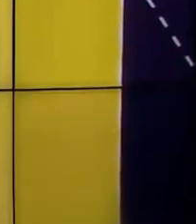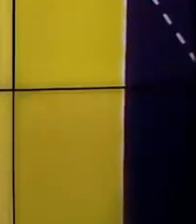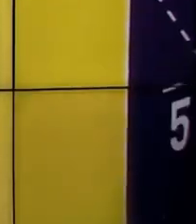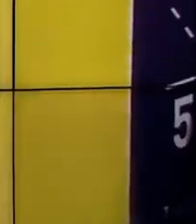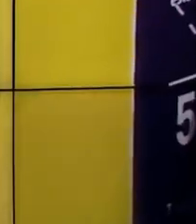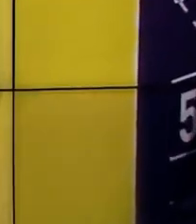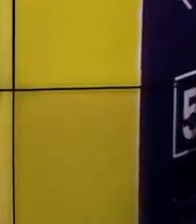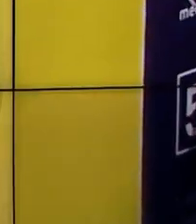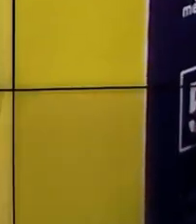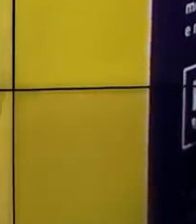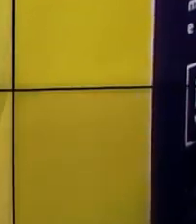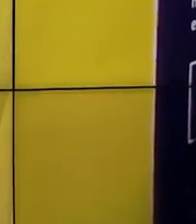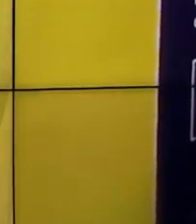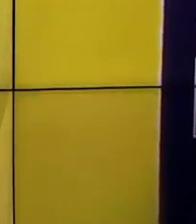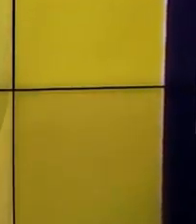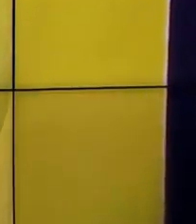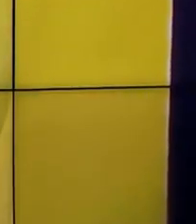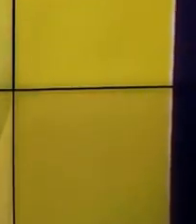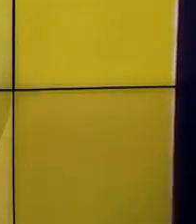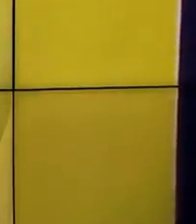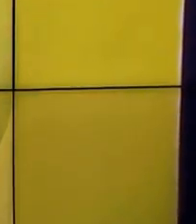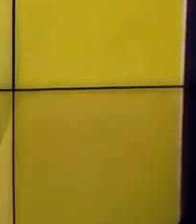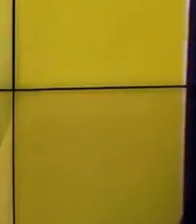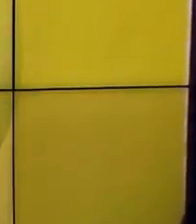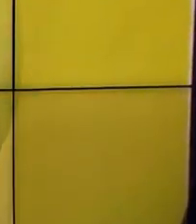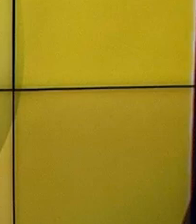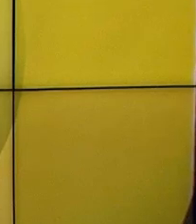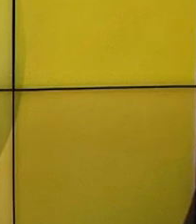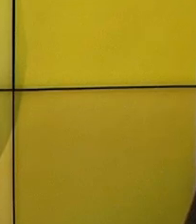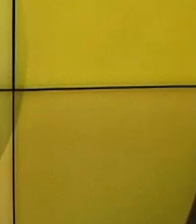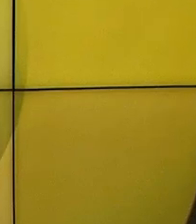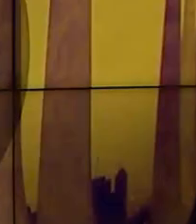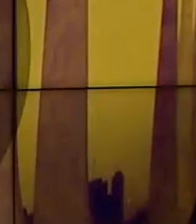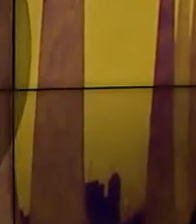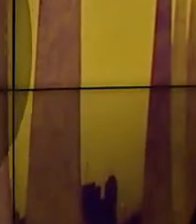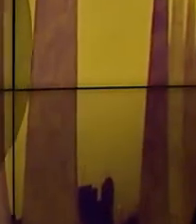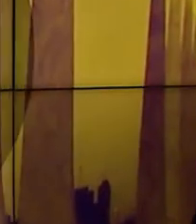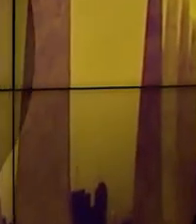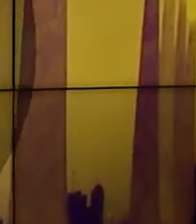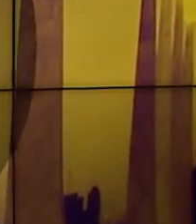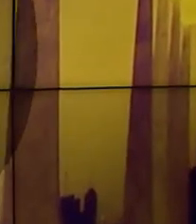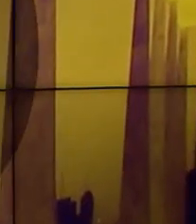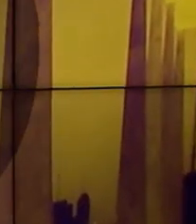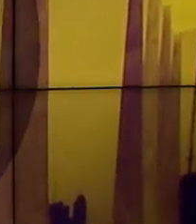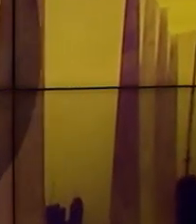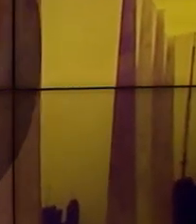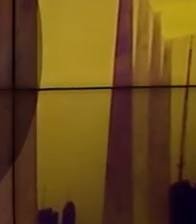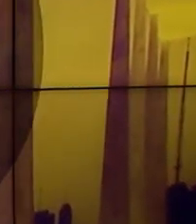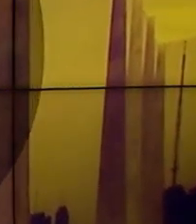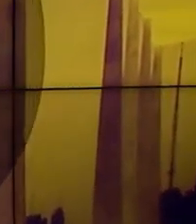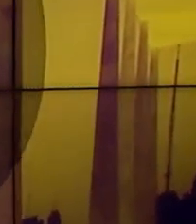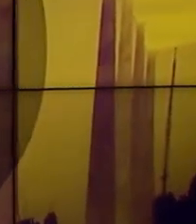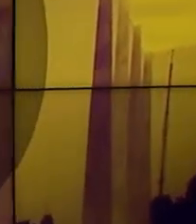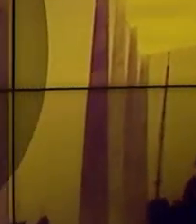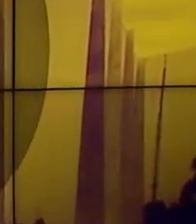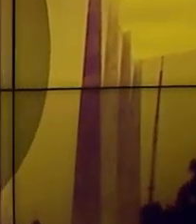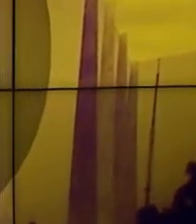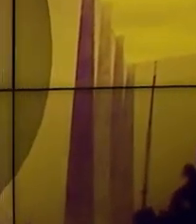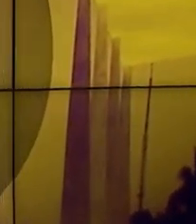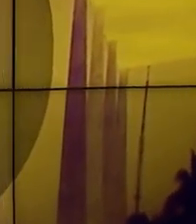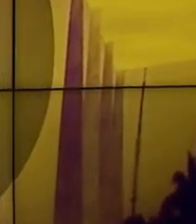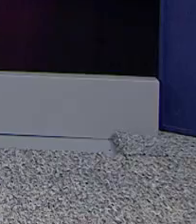e que o lançamento do veículo híbrido flex no brasil demonstra a seriedade com que o país trata a questão investe em